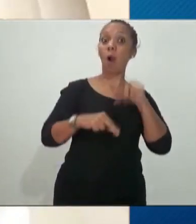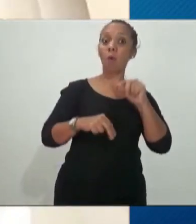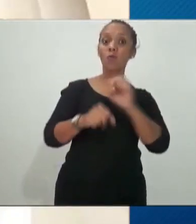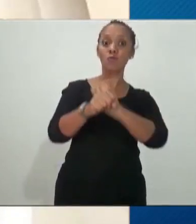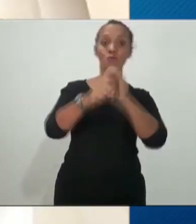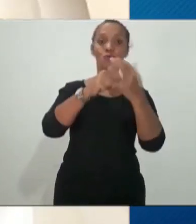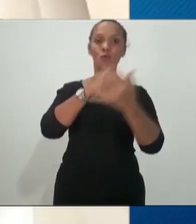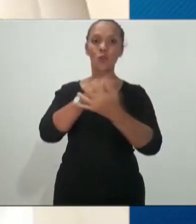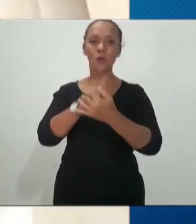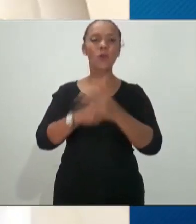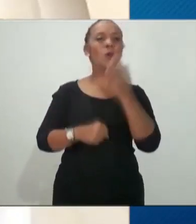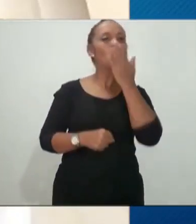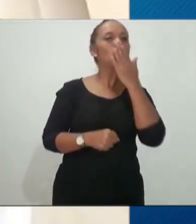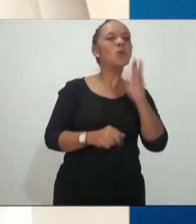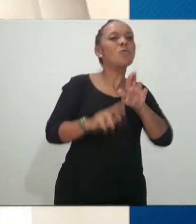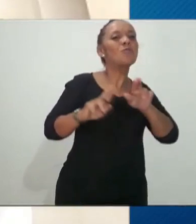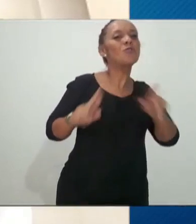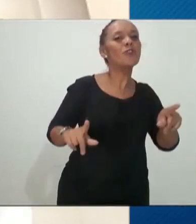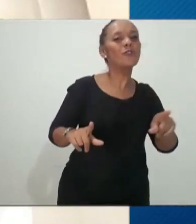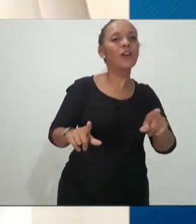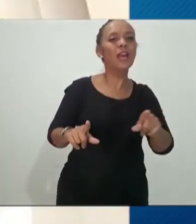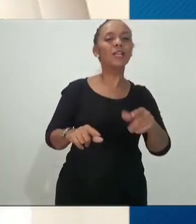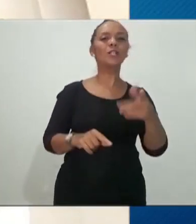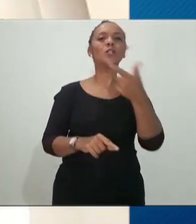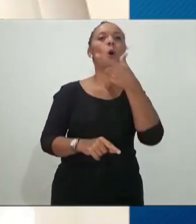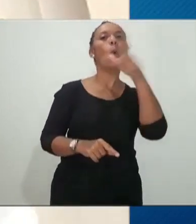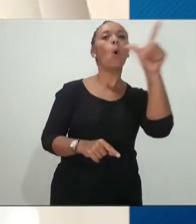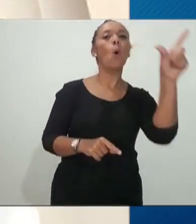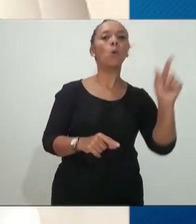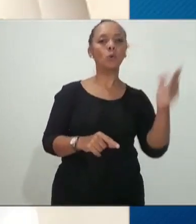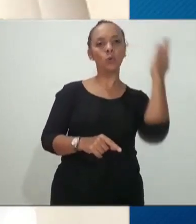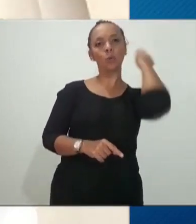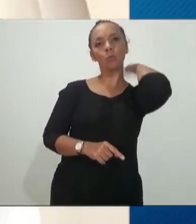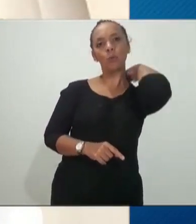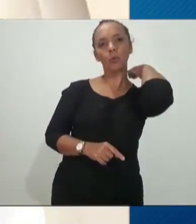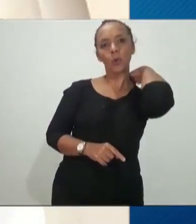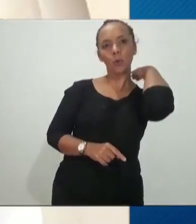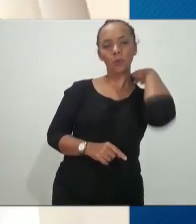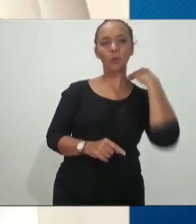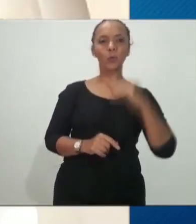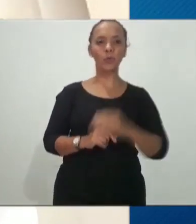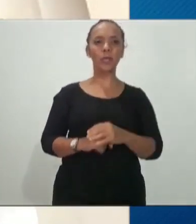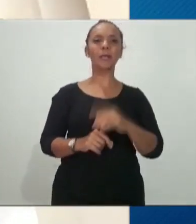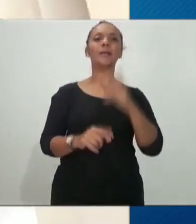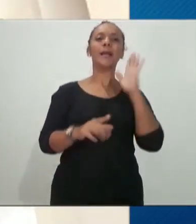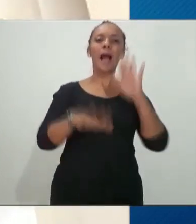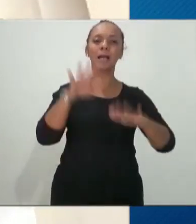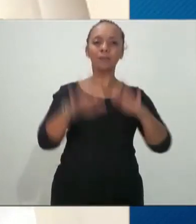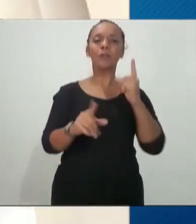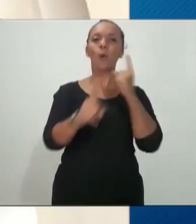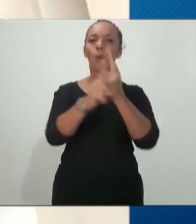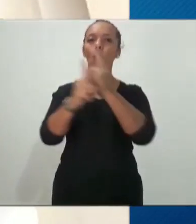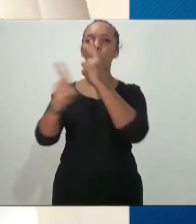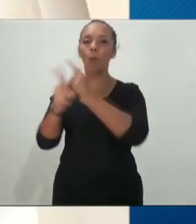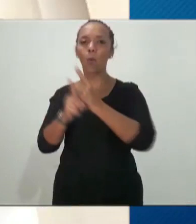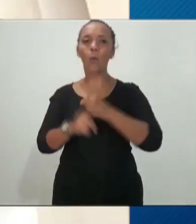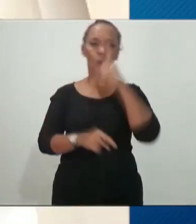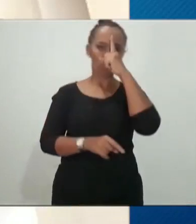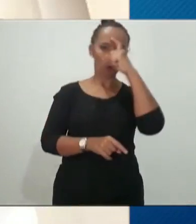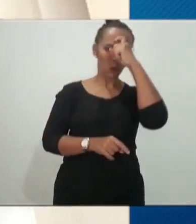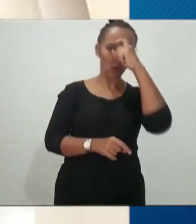diferentes daquilo que a gente está acostumado a lidar no dia a dia, na emergência ou